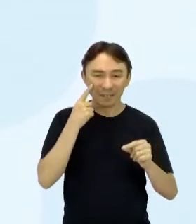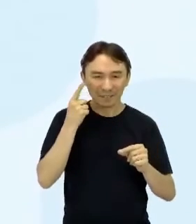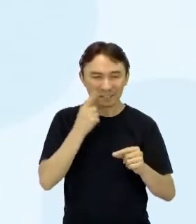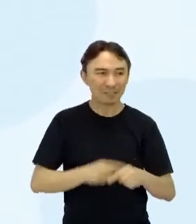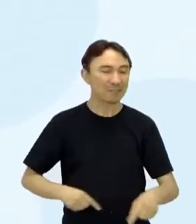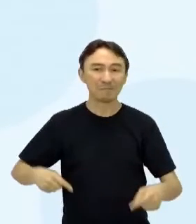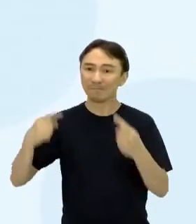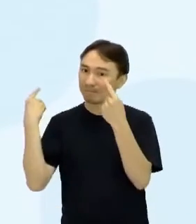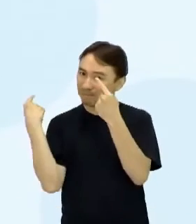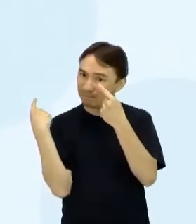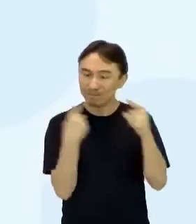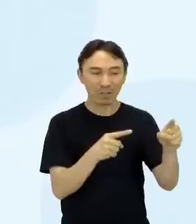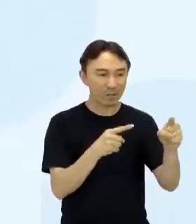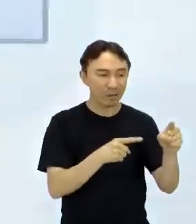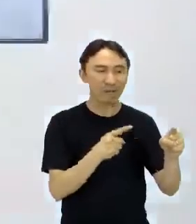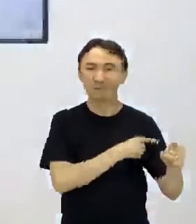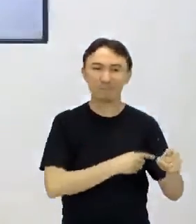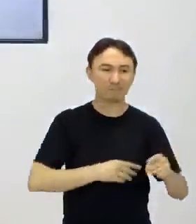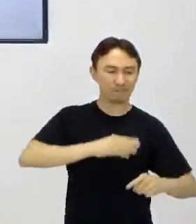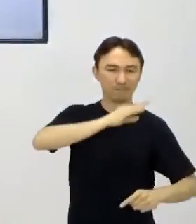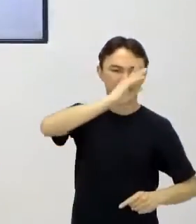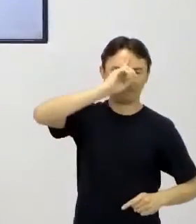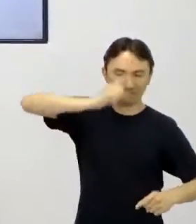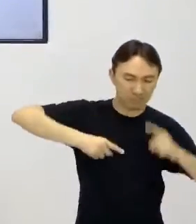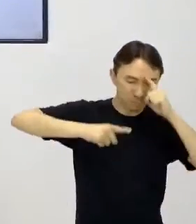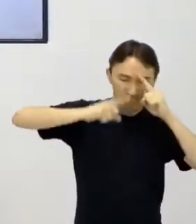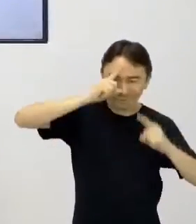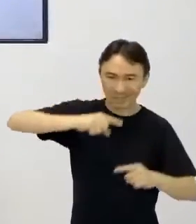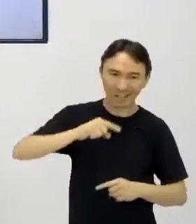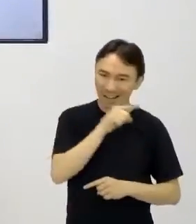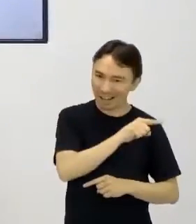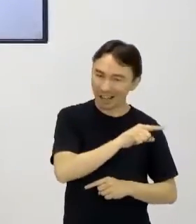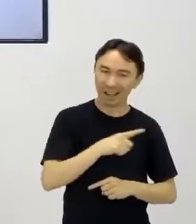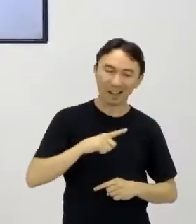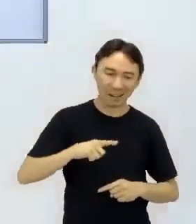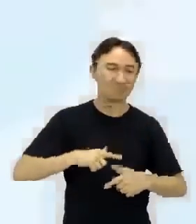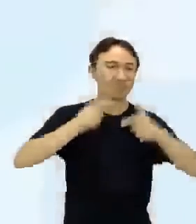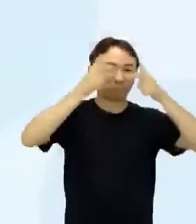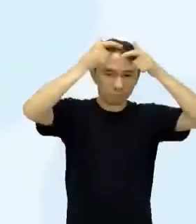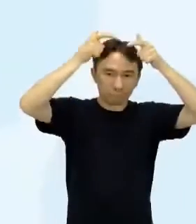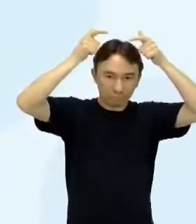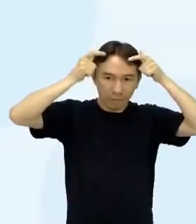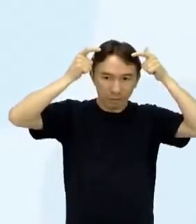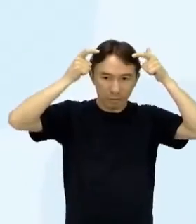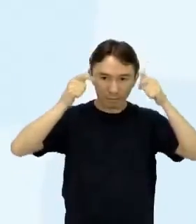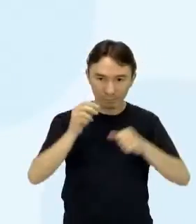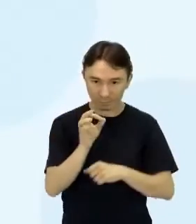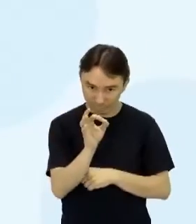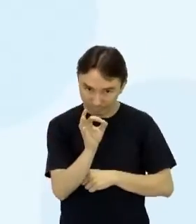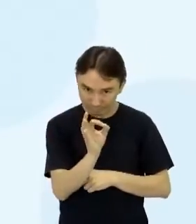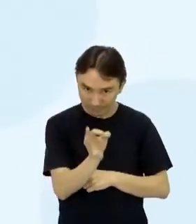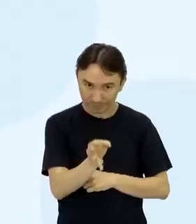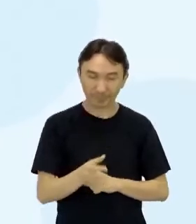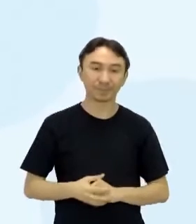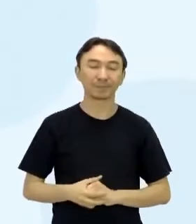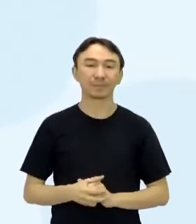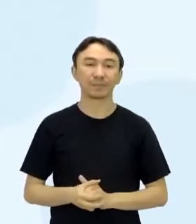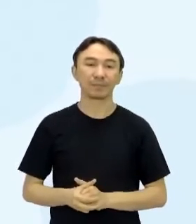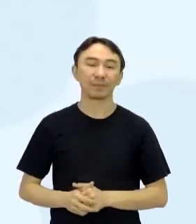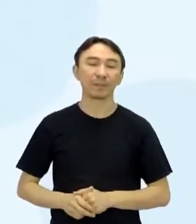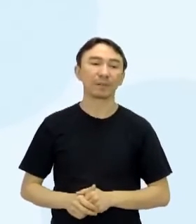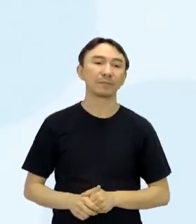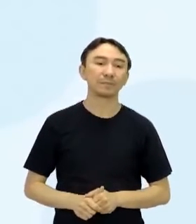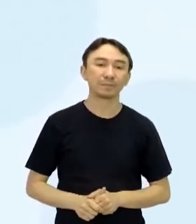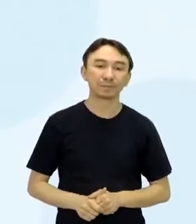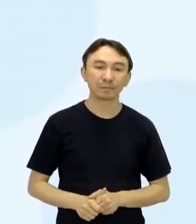centralizado. Quem é esse poder centralizado? É a figura do monarca, está bem? Agora sim a questão. Olha